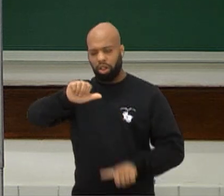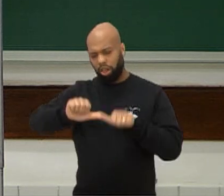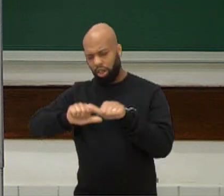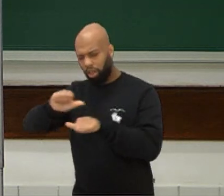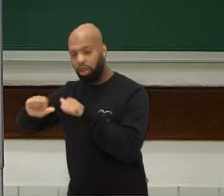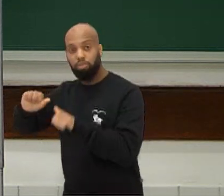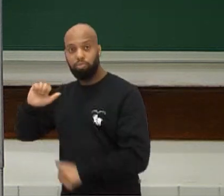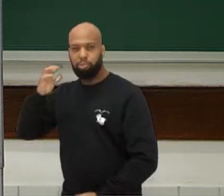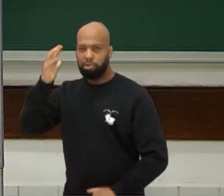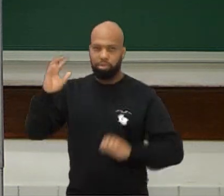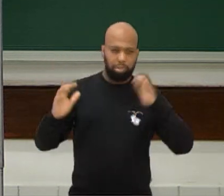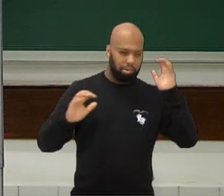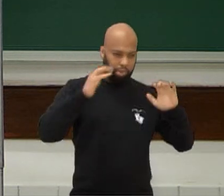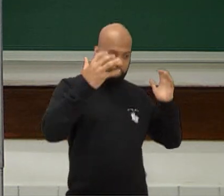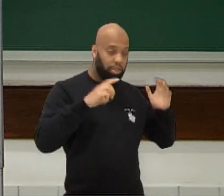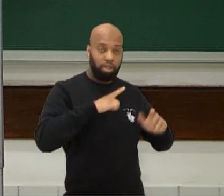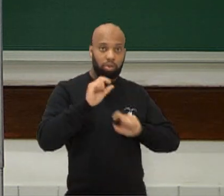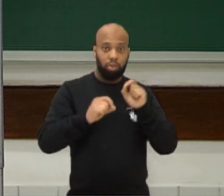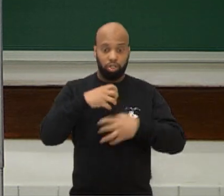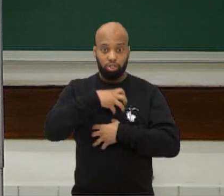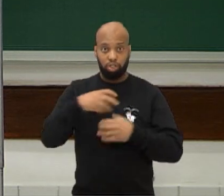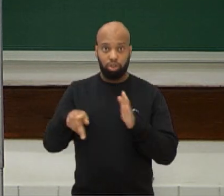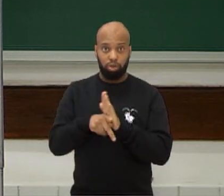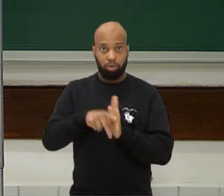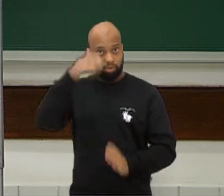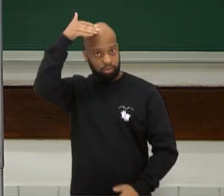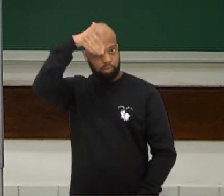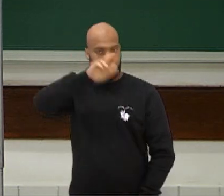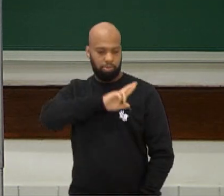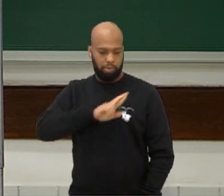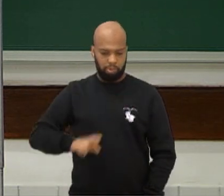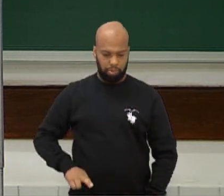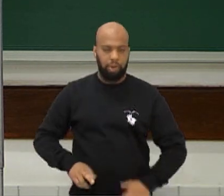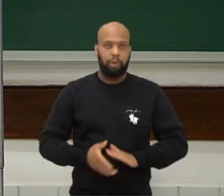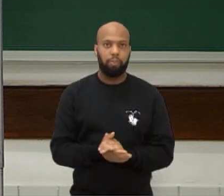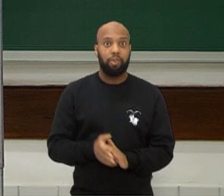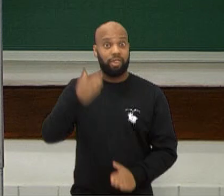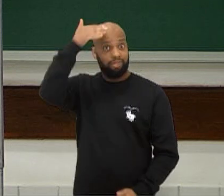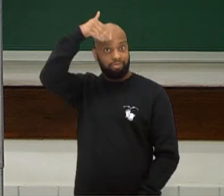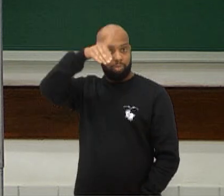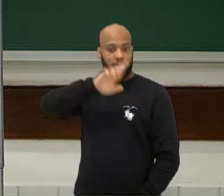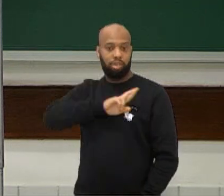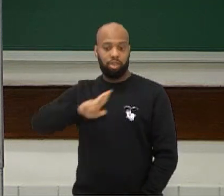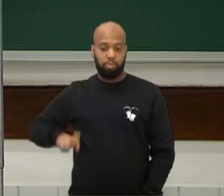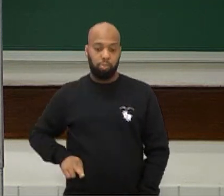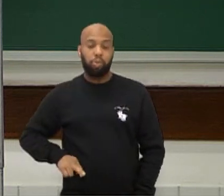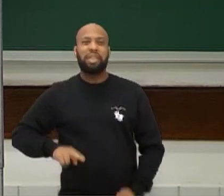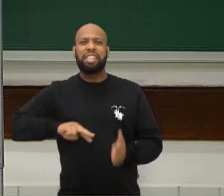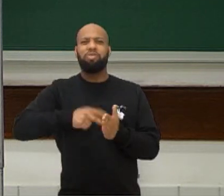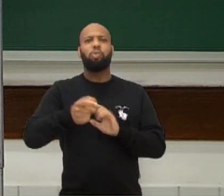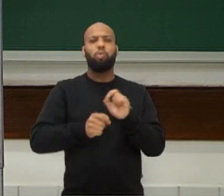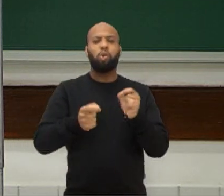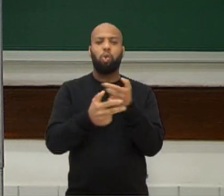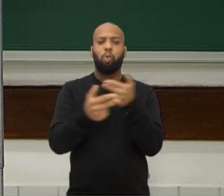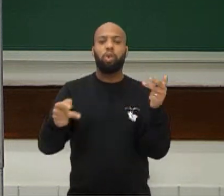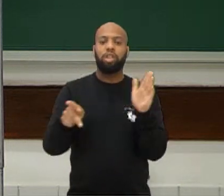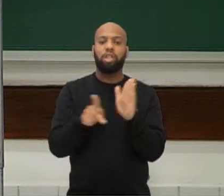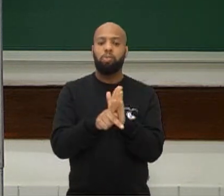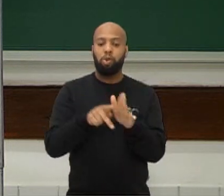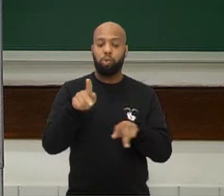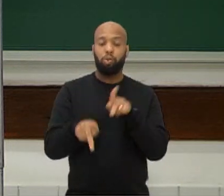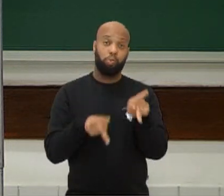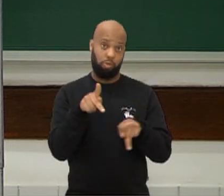reformas até ela chegar no status de república. República significa coisa pública, ou